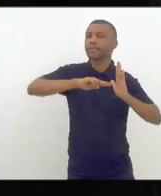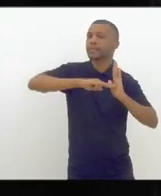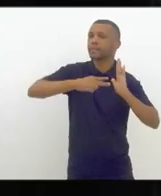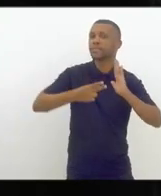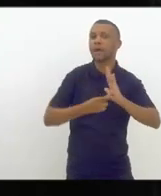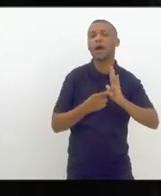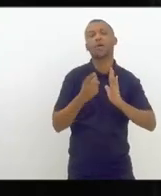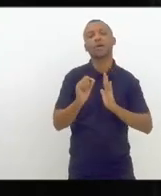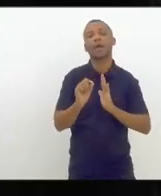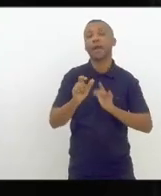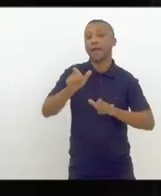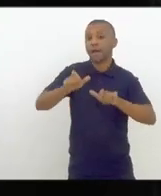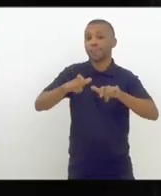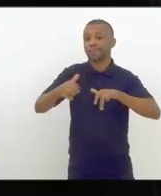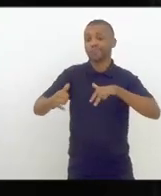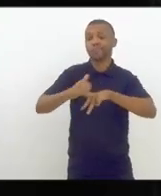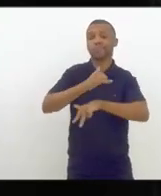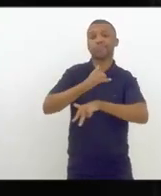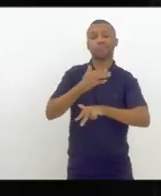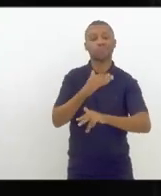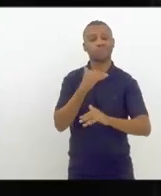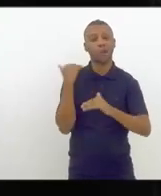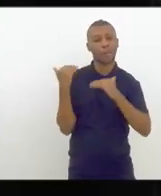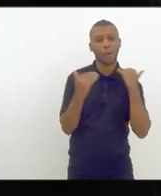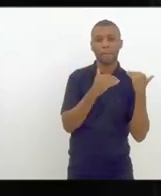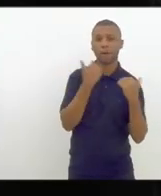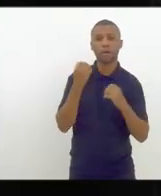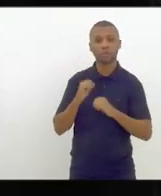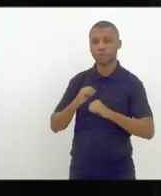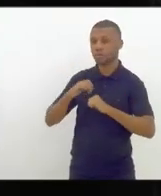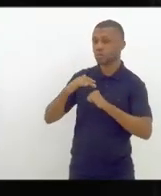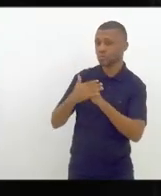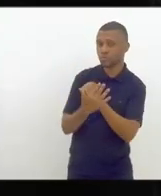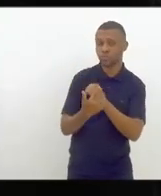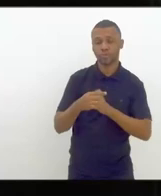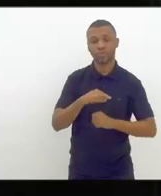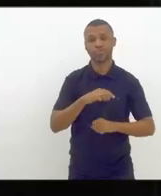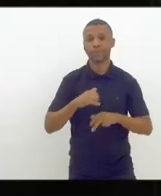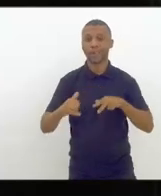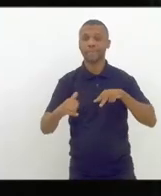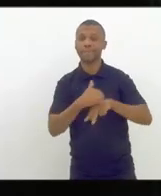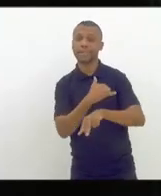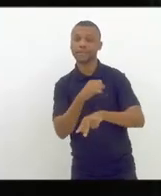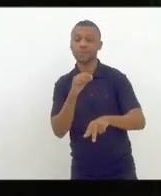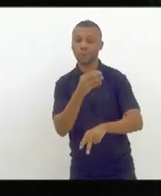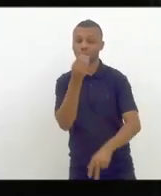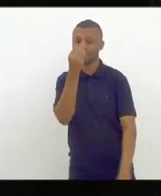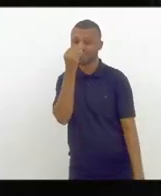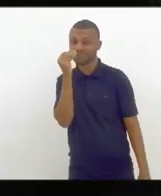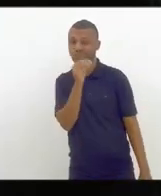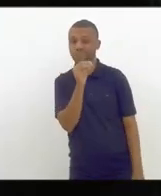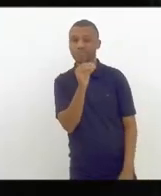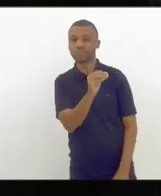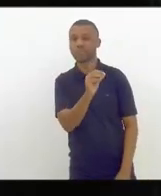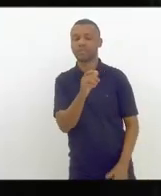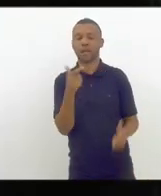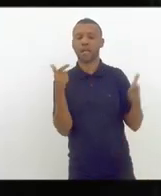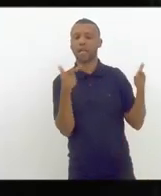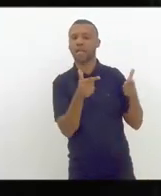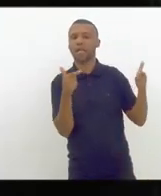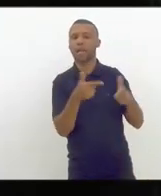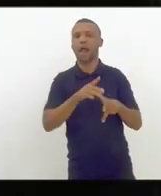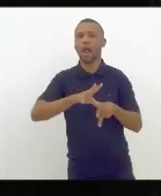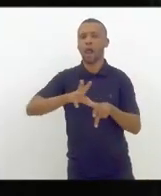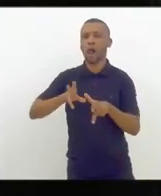as vítimas da Covid, as vítimas do negacionismo, as vítimas da corrupção